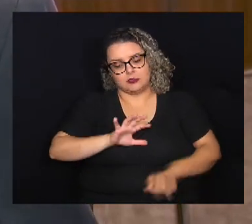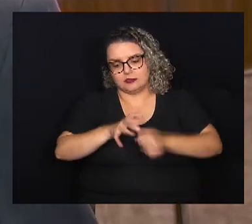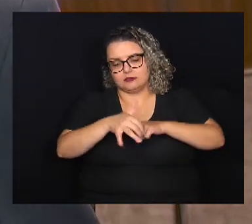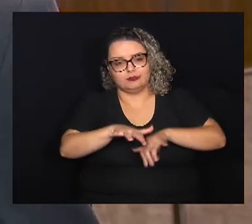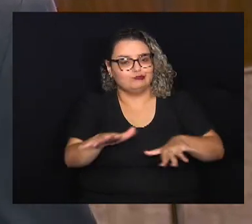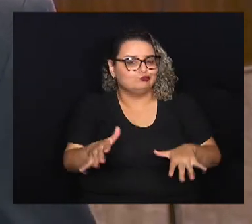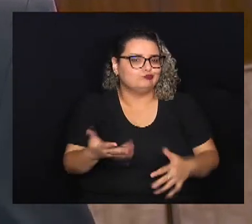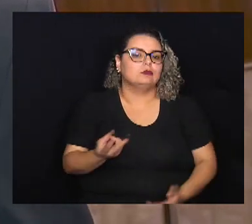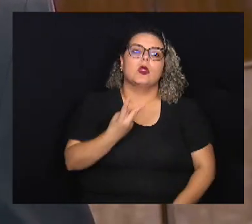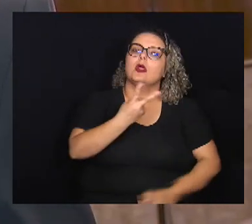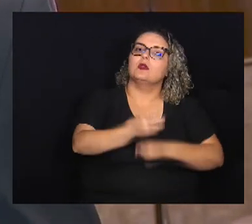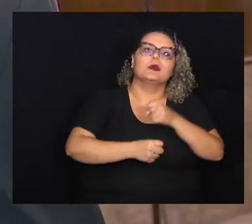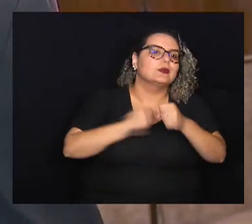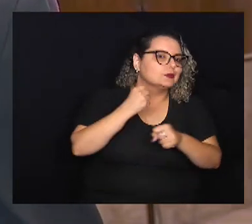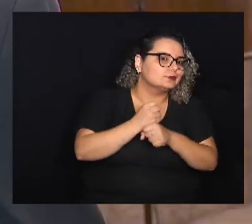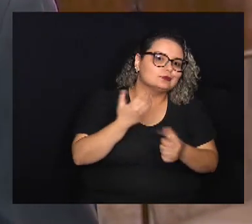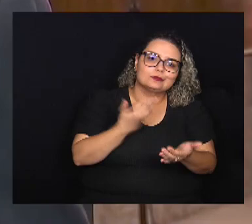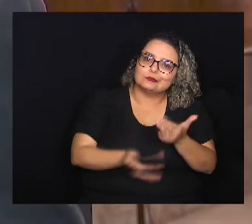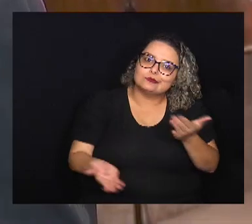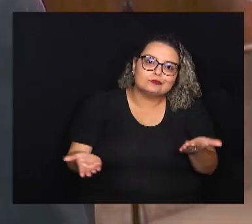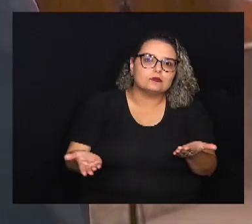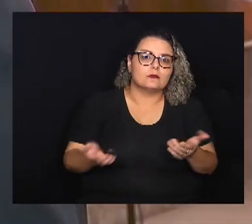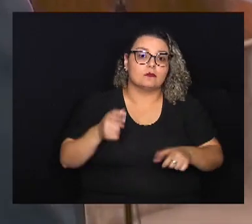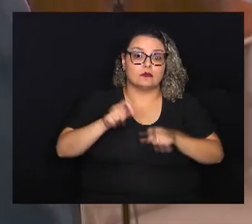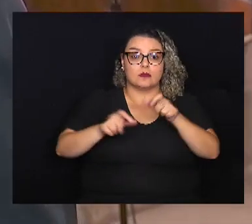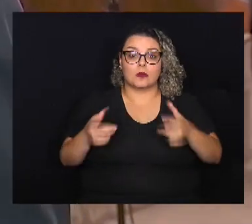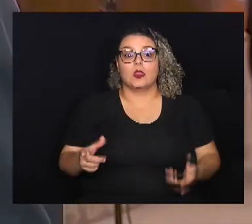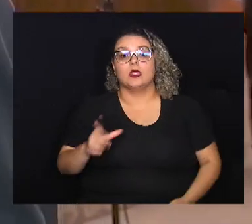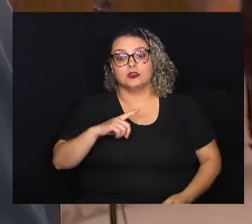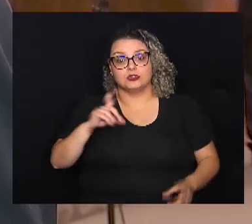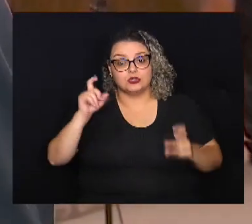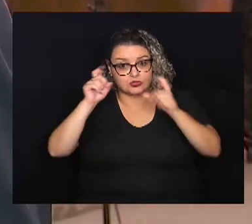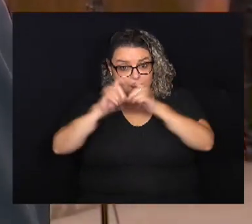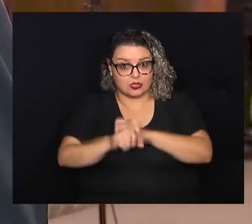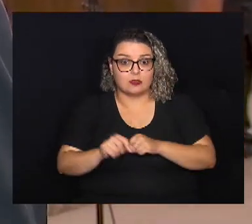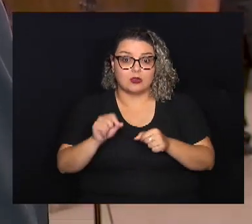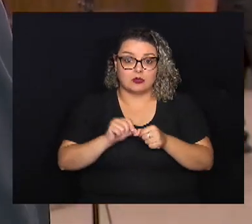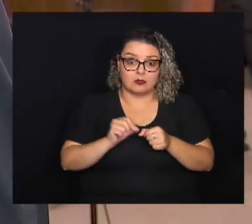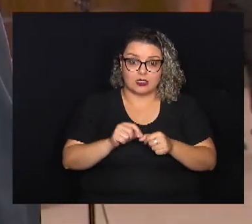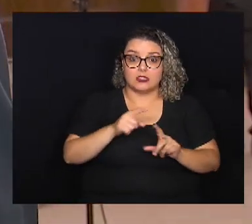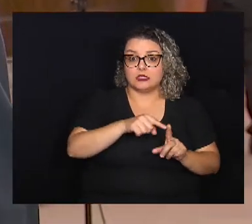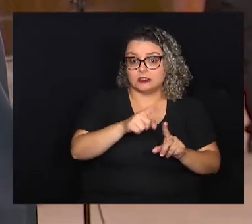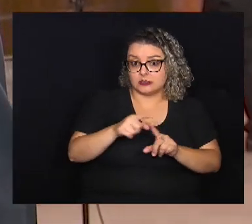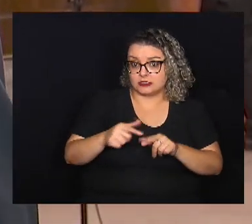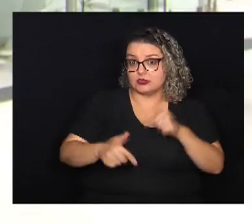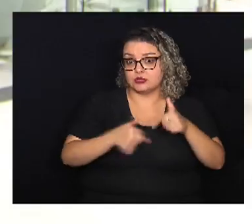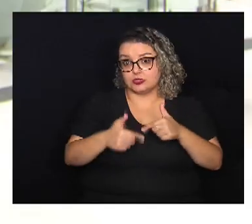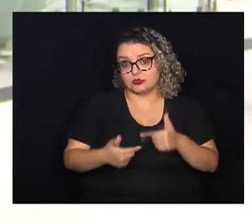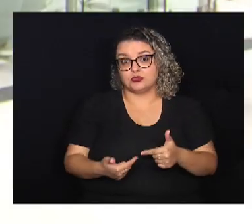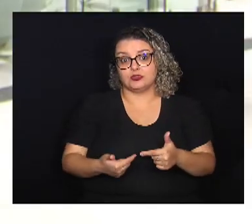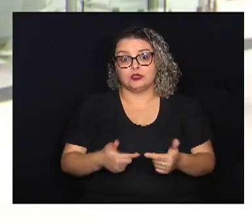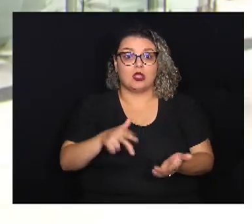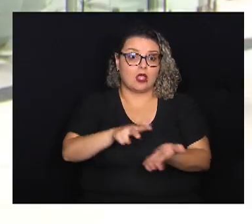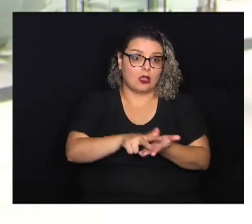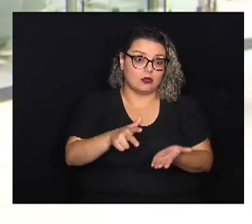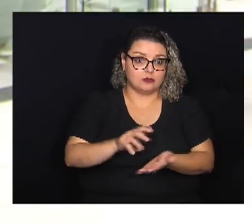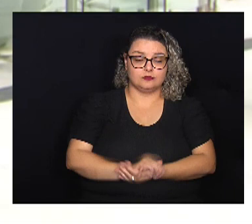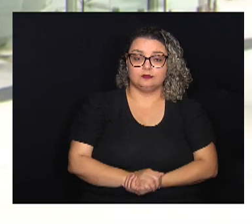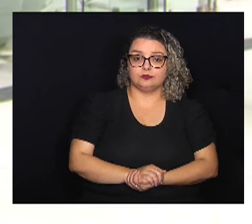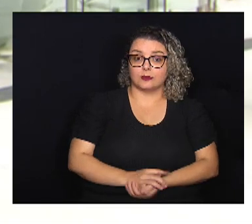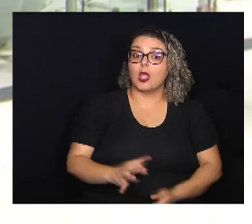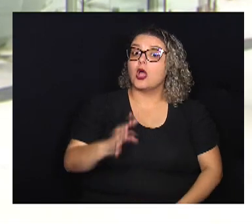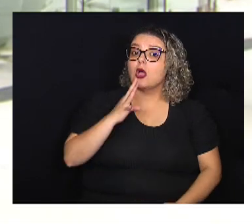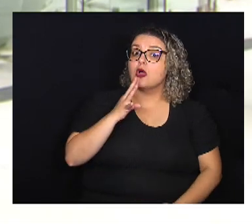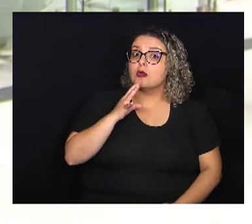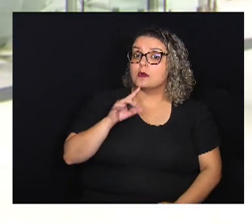praticamente dois anos perdidos porque as pessoas tinham dificuldade para poder fazer esse tipo de trabalho de regularização conhecida como lei